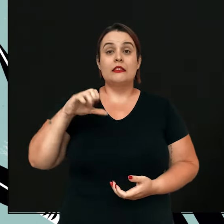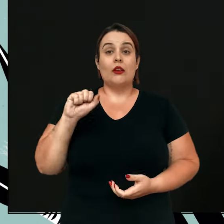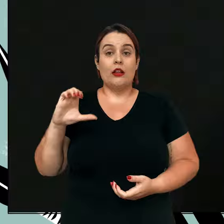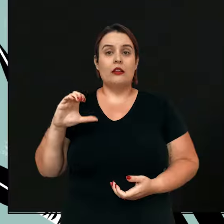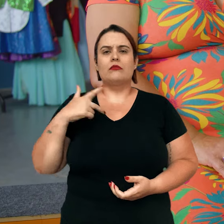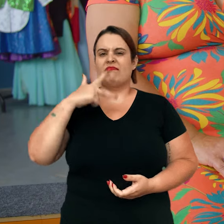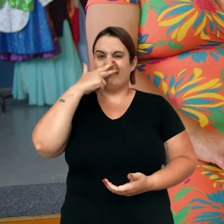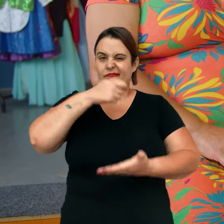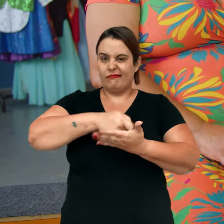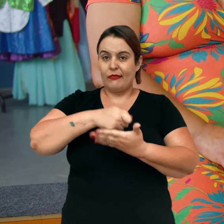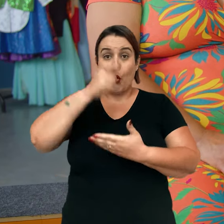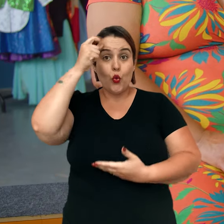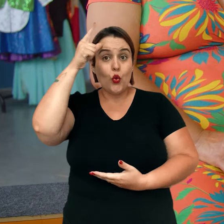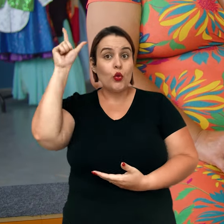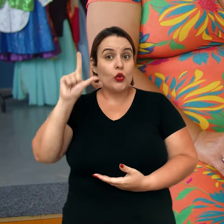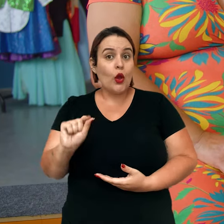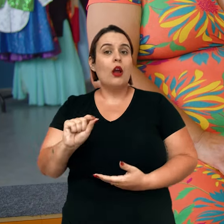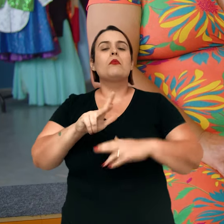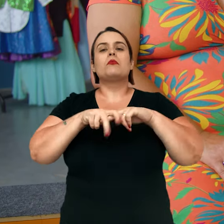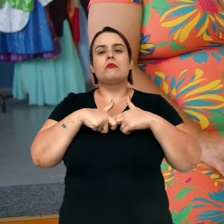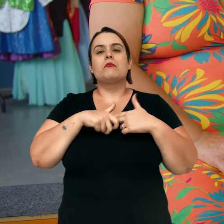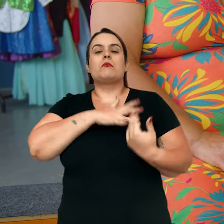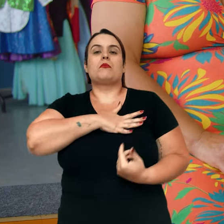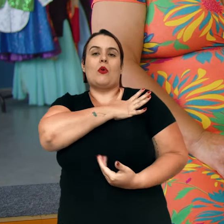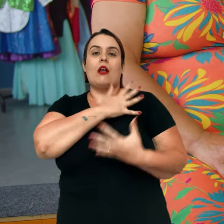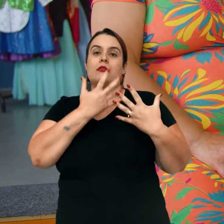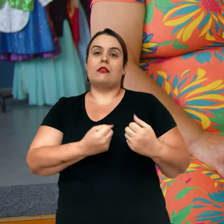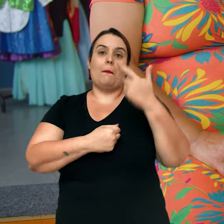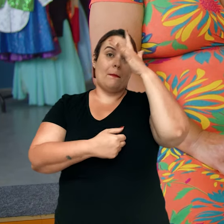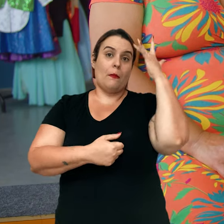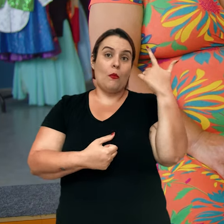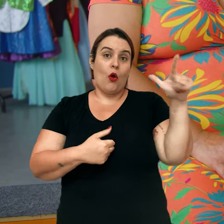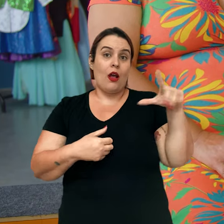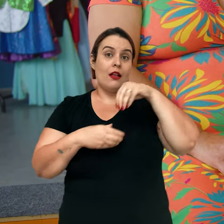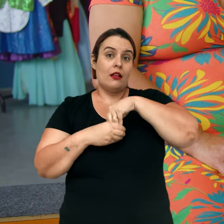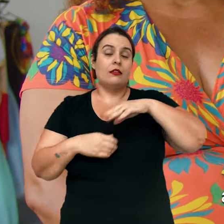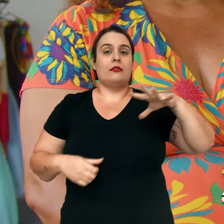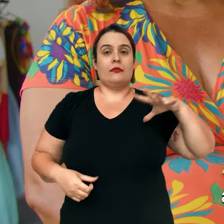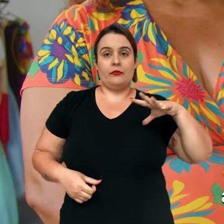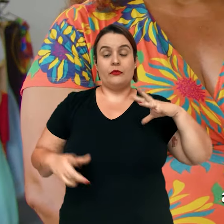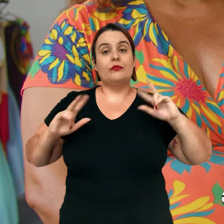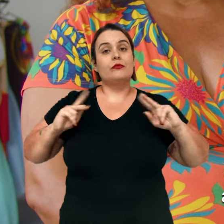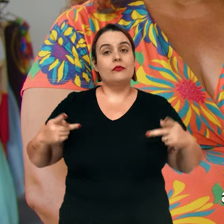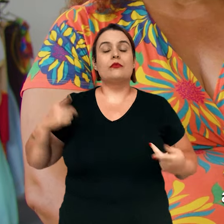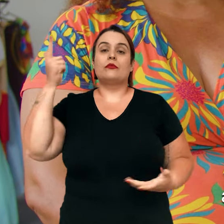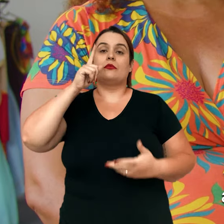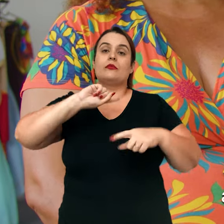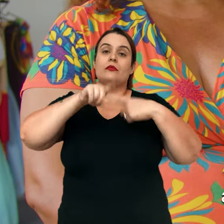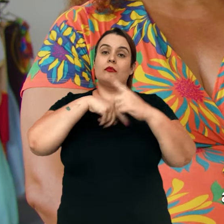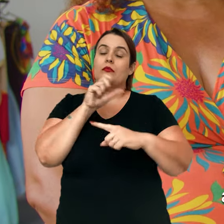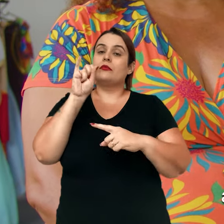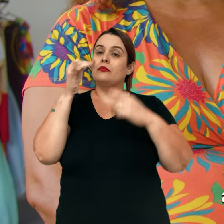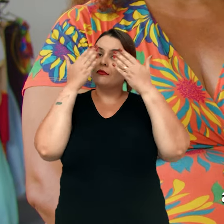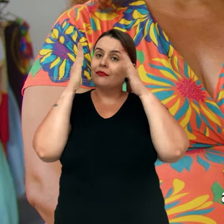ela força a barra para uma cultura italiana pelo próprio preconceito de aceitar outras pessoas na cidade. O ser humano só evolui se